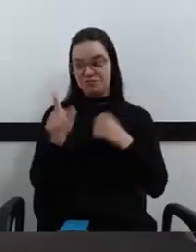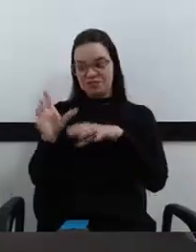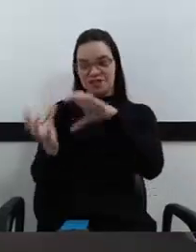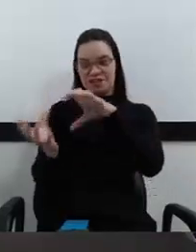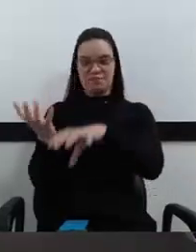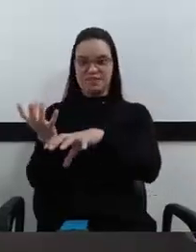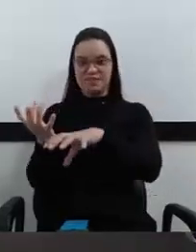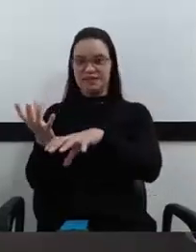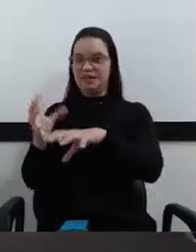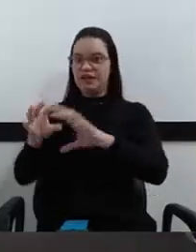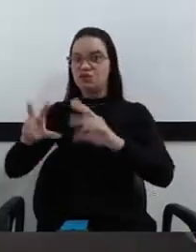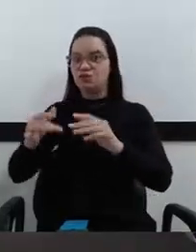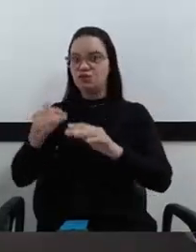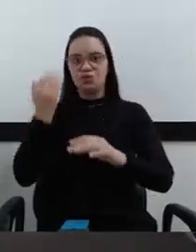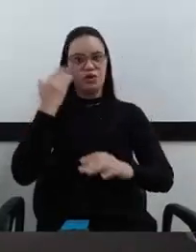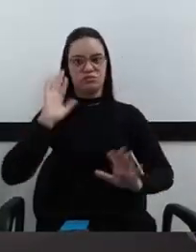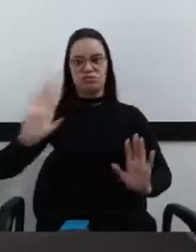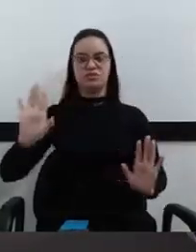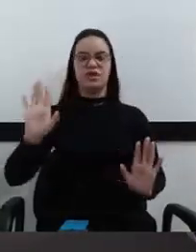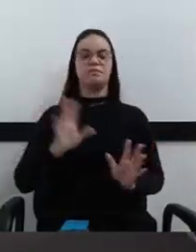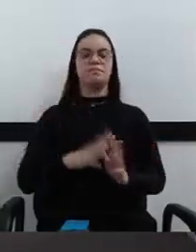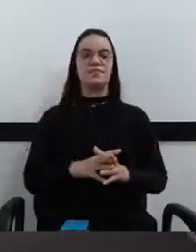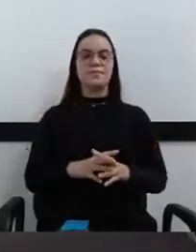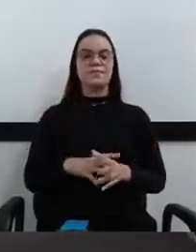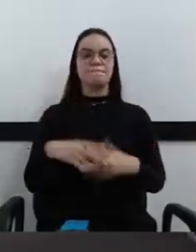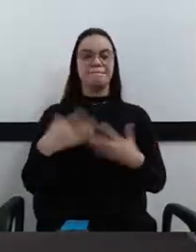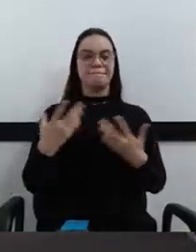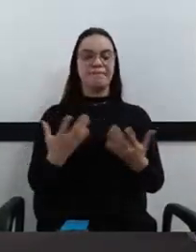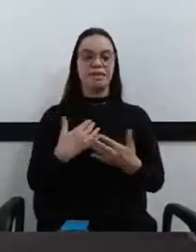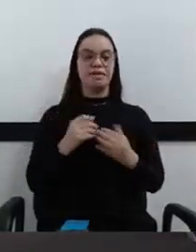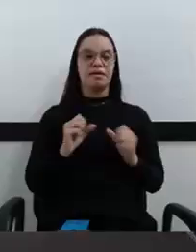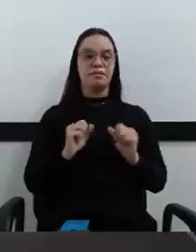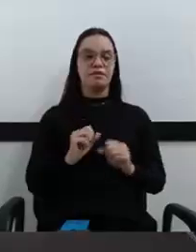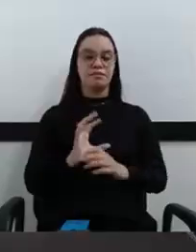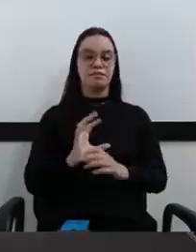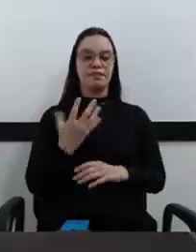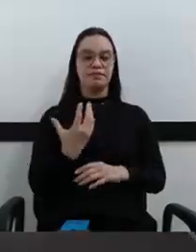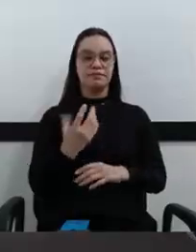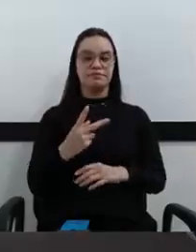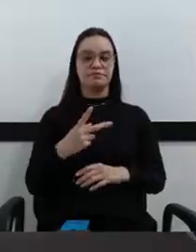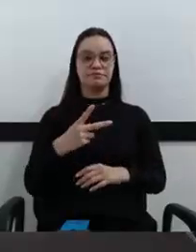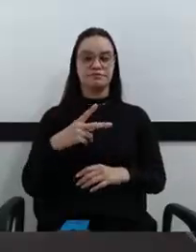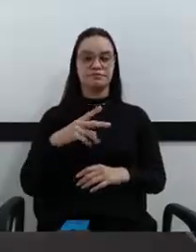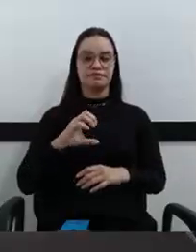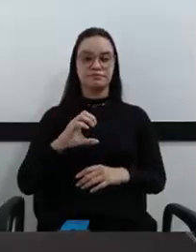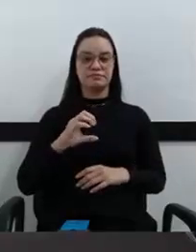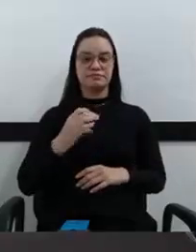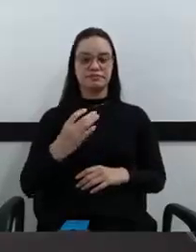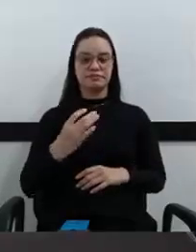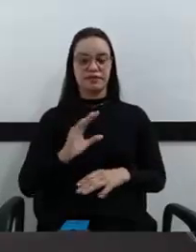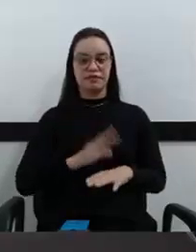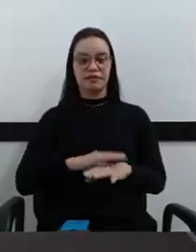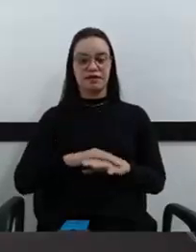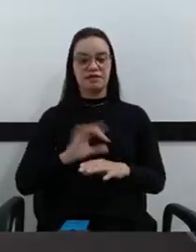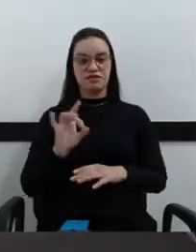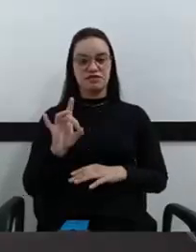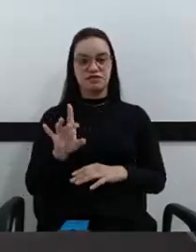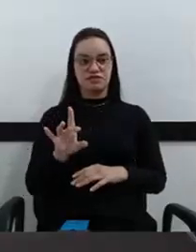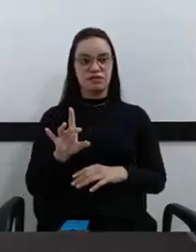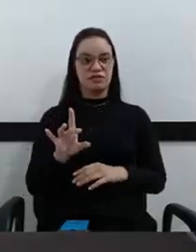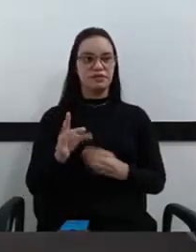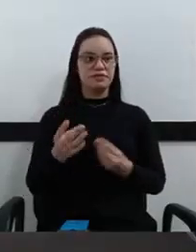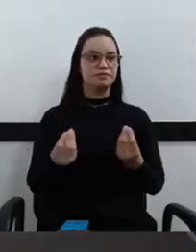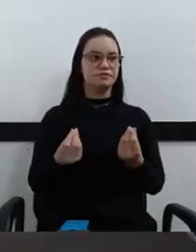com base nas conversas com Vossas Excelências, né, de que é muito provável que a PEC passe apenas com a vedação